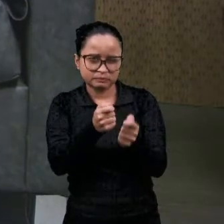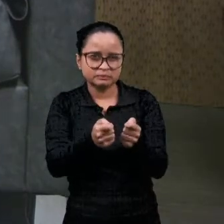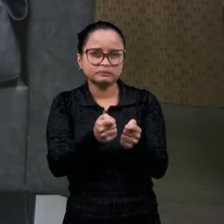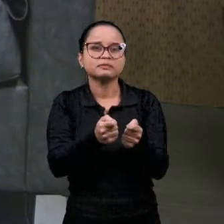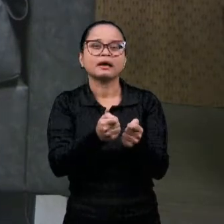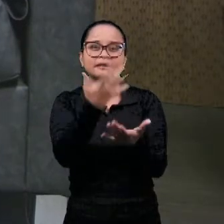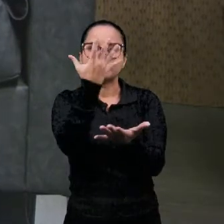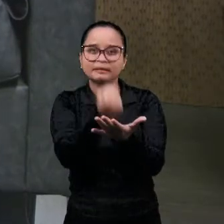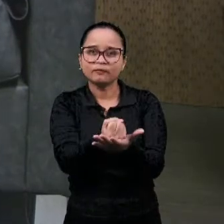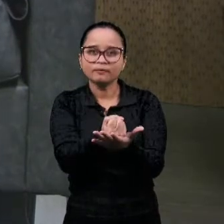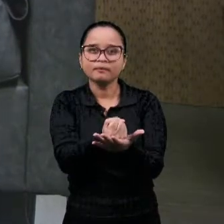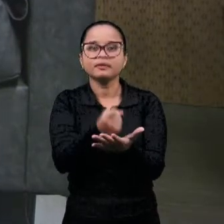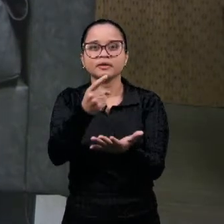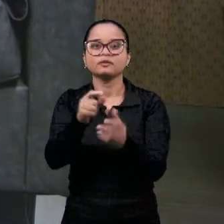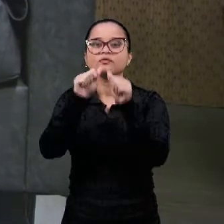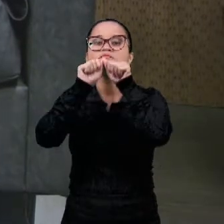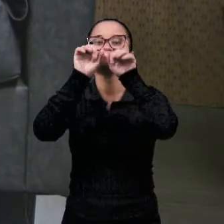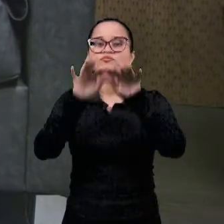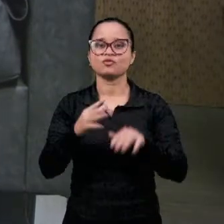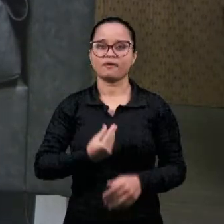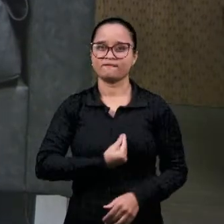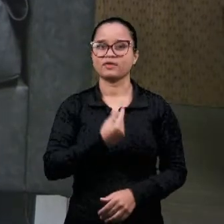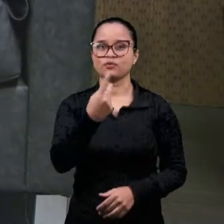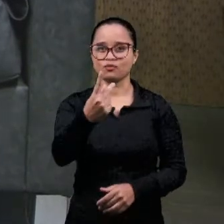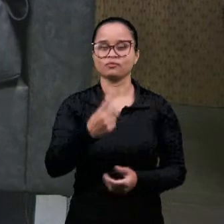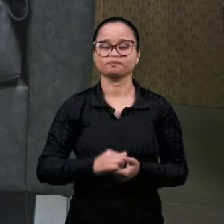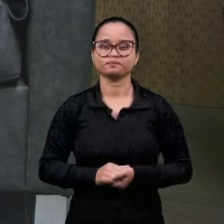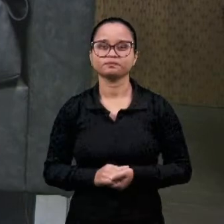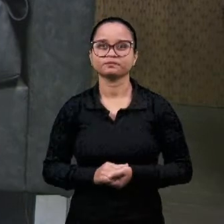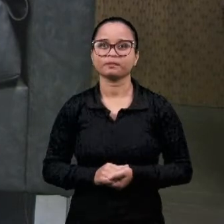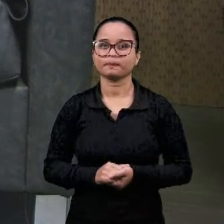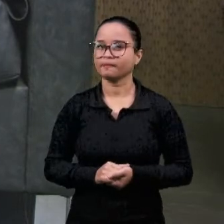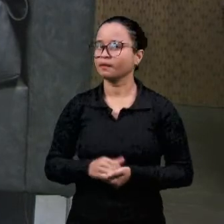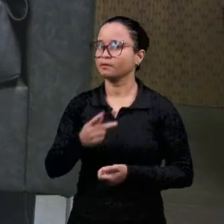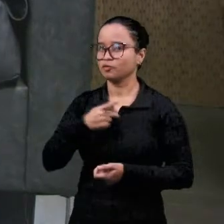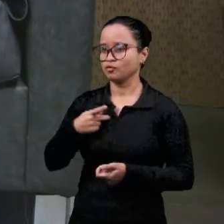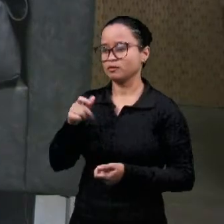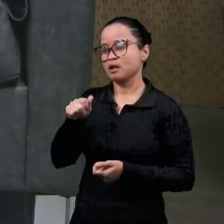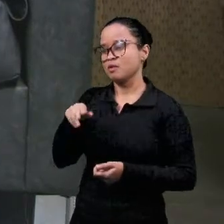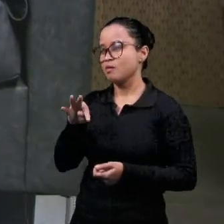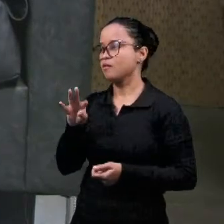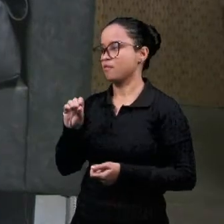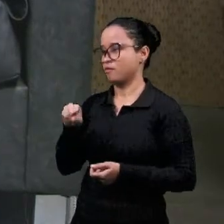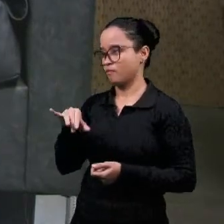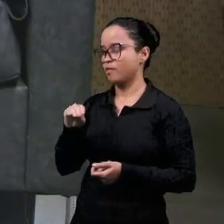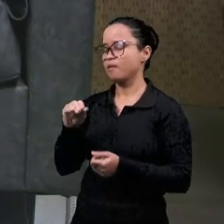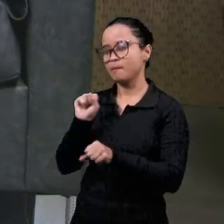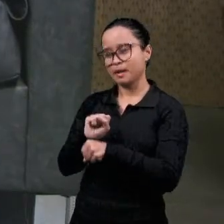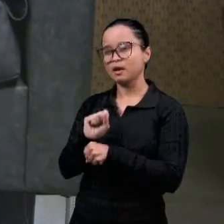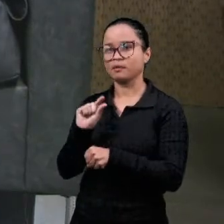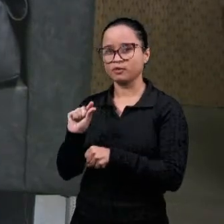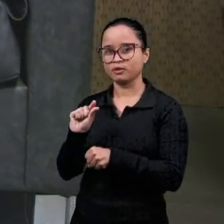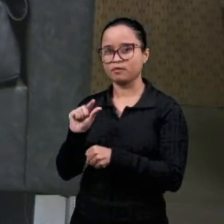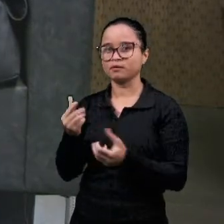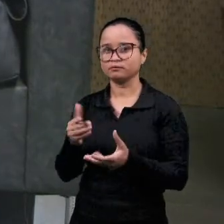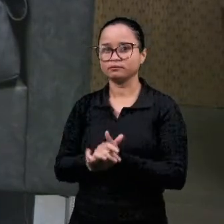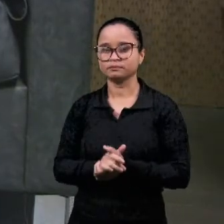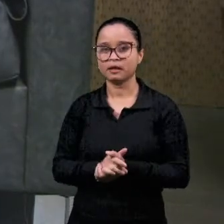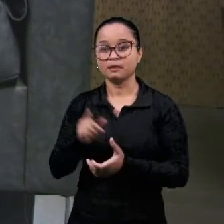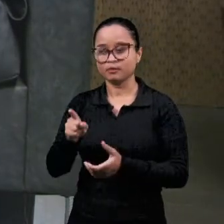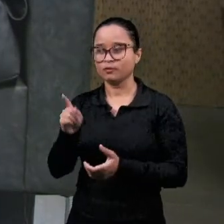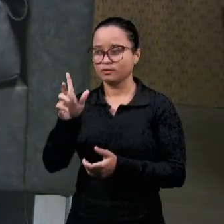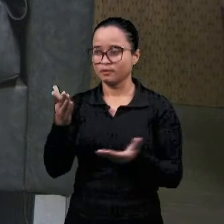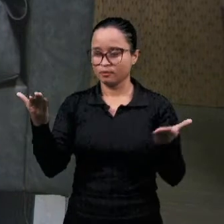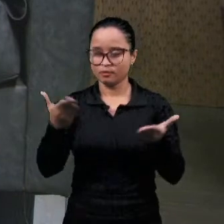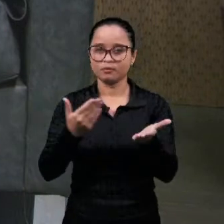mão, que Deus vai te abençoar. Amém? Pastor Antônio Carlos, então a gente vai dar uma paradinha agora. Perfeitamente. Para que você possa assumir o